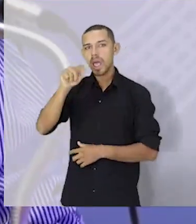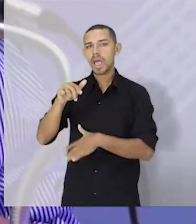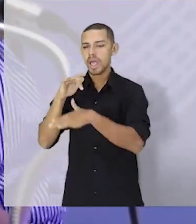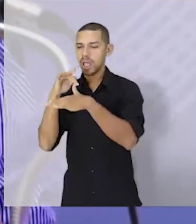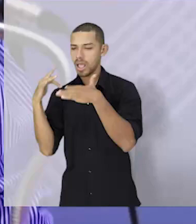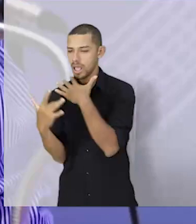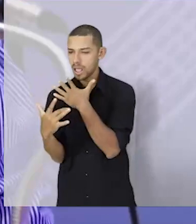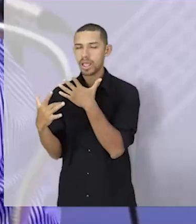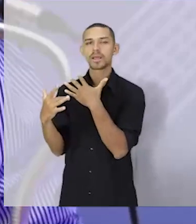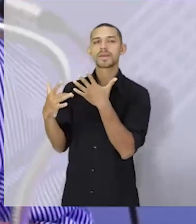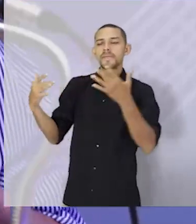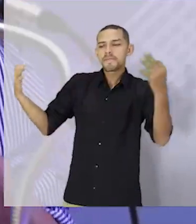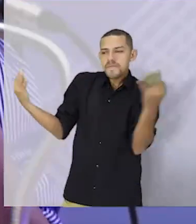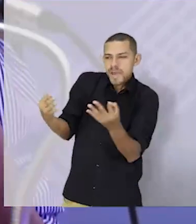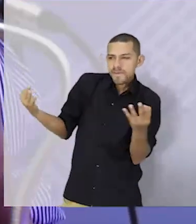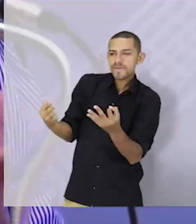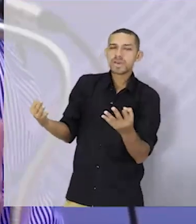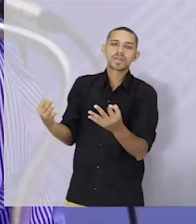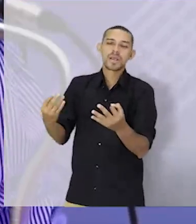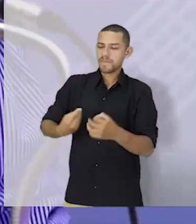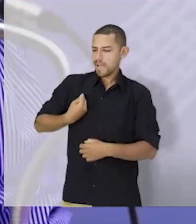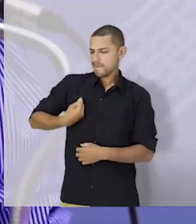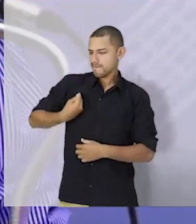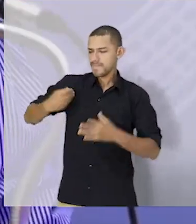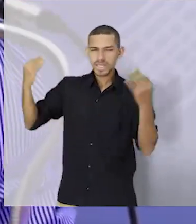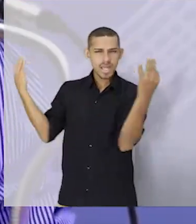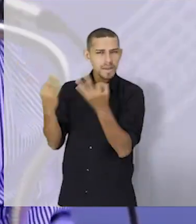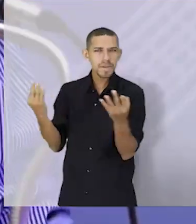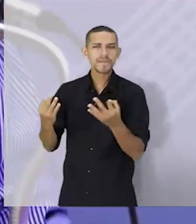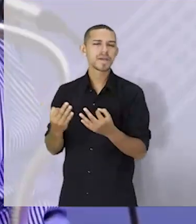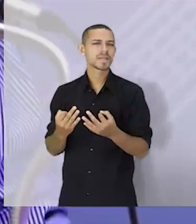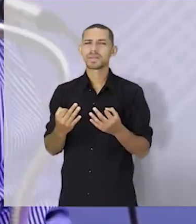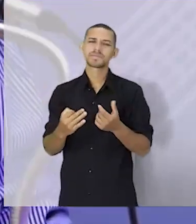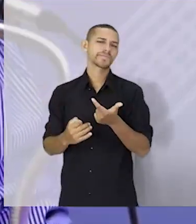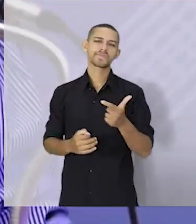social perfeita, uma vida perfeita,